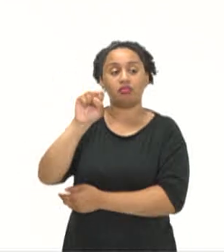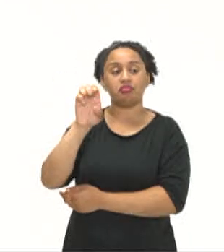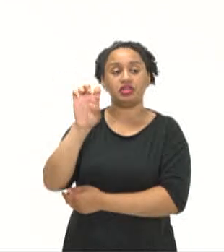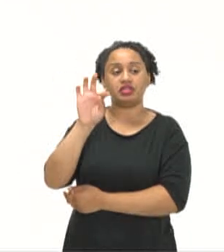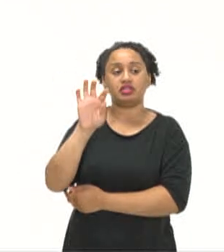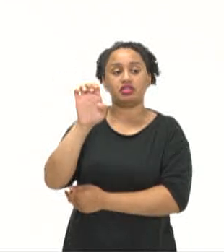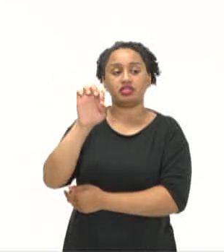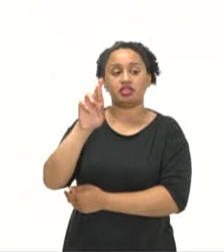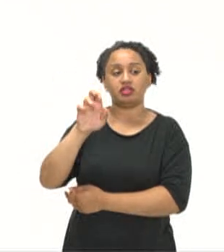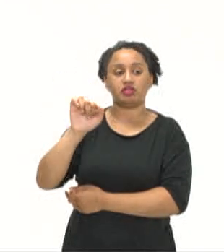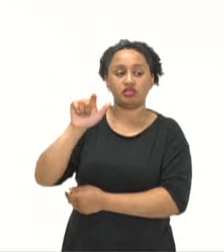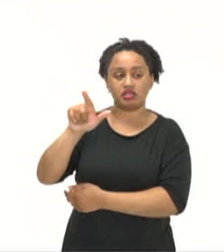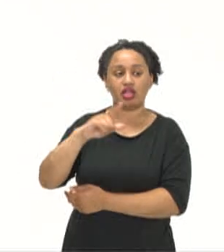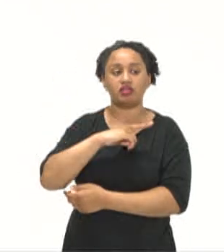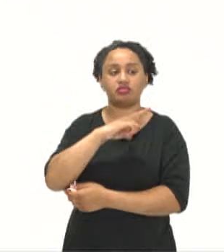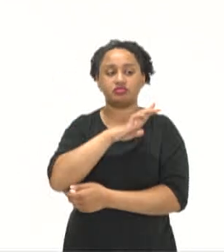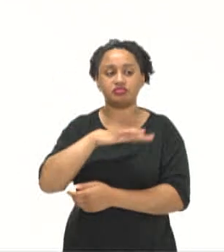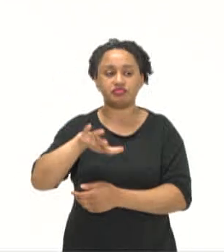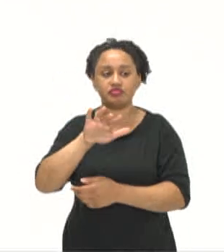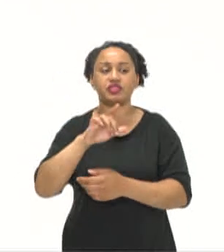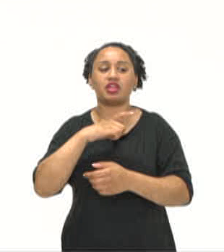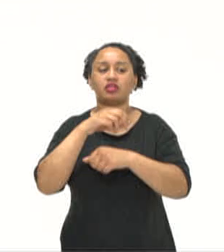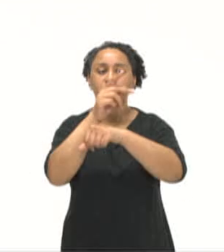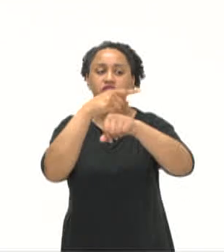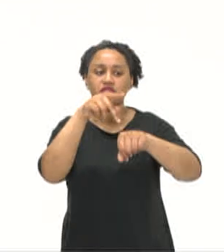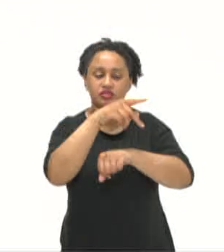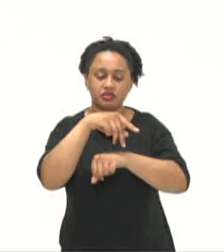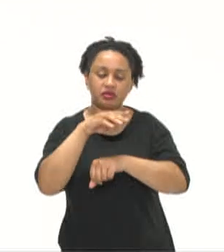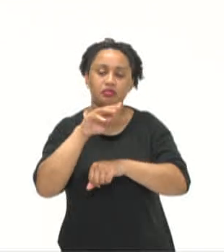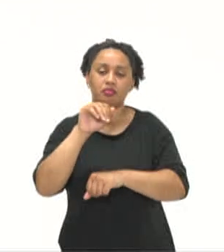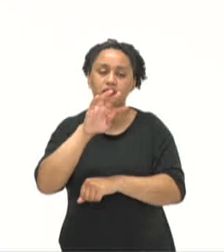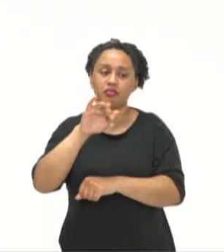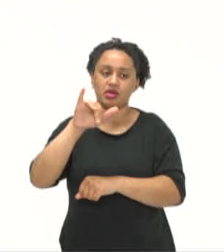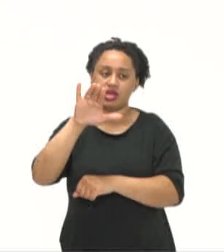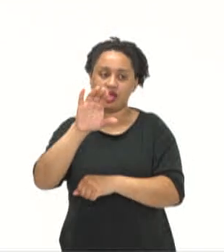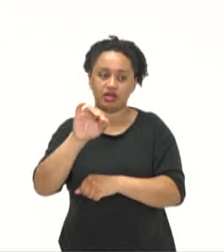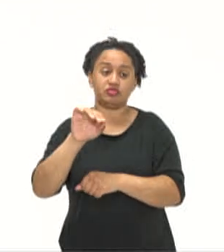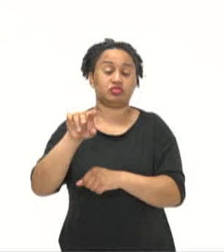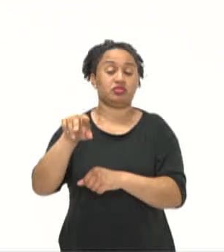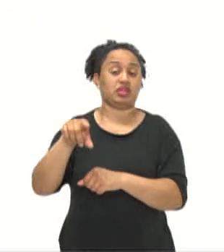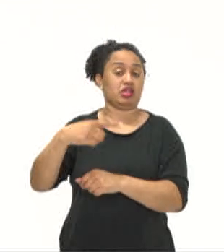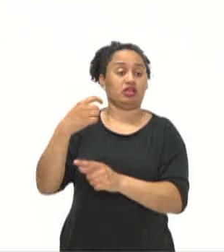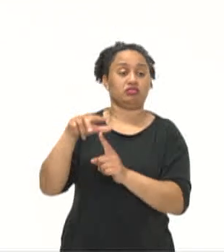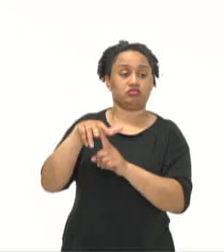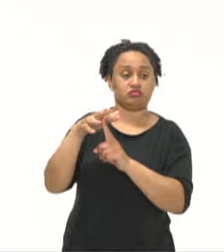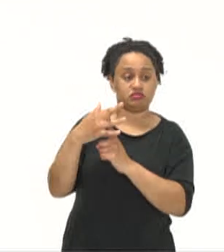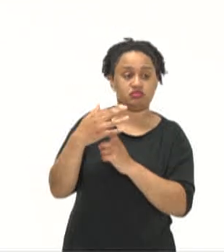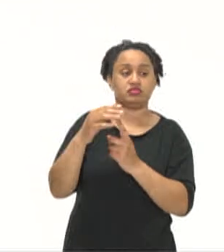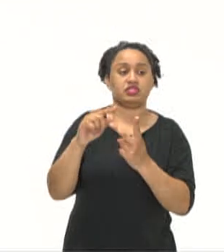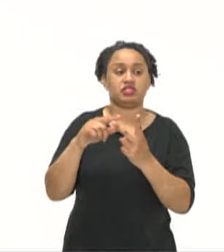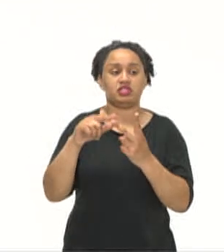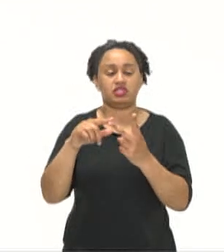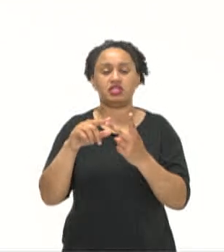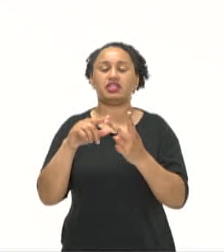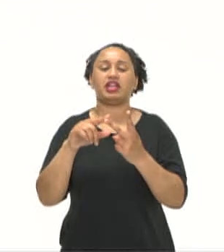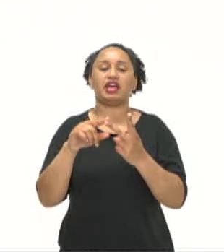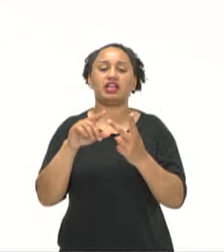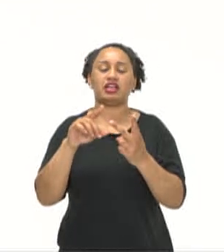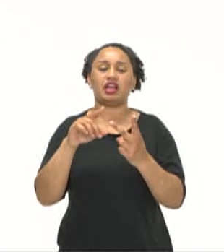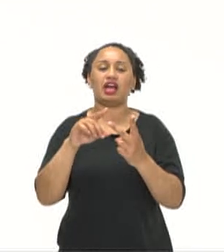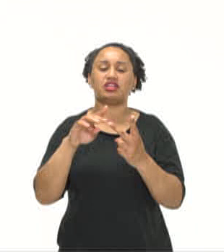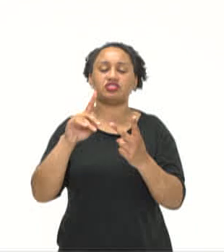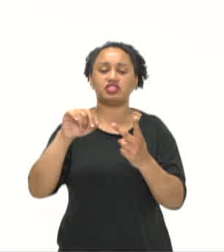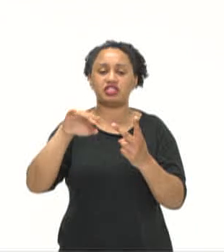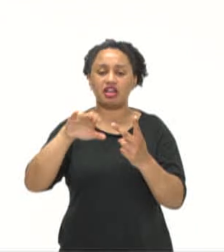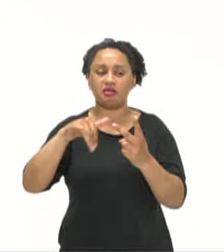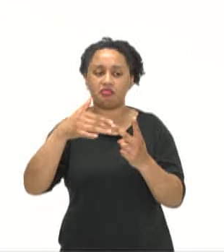pela Península Escandinava, os países bálticos e socialistas, a Dinamarca, a Islândia, a Finlândia. E